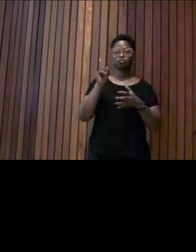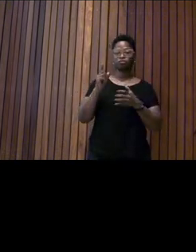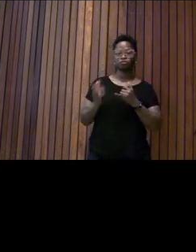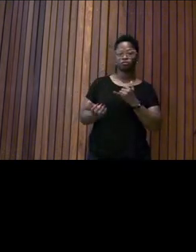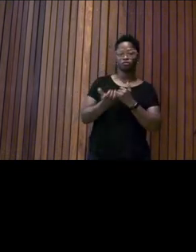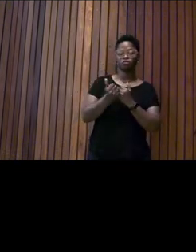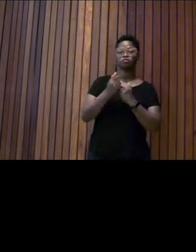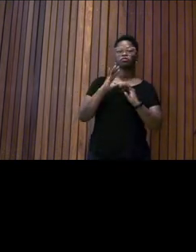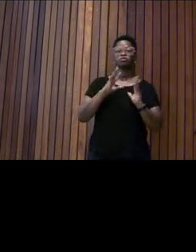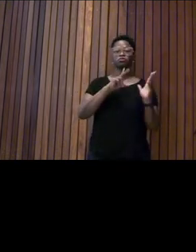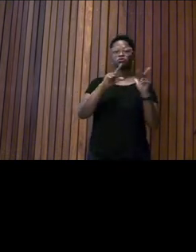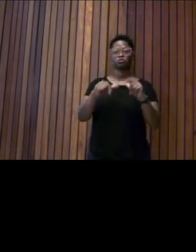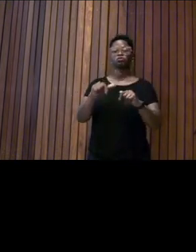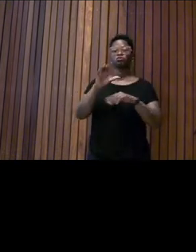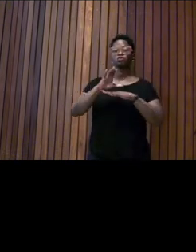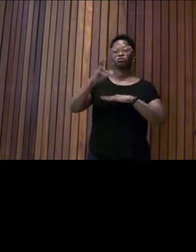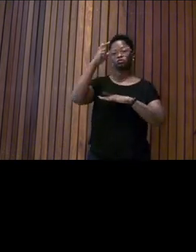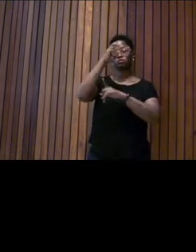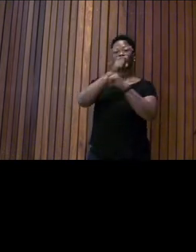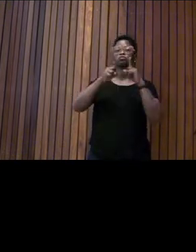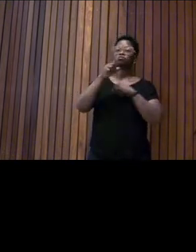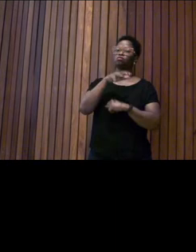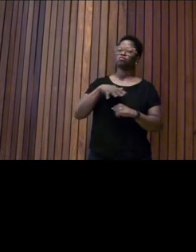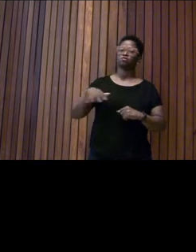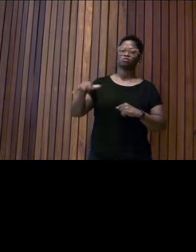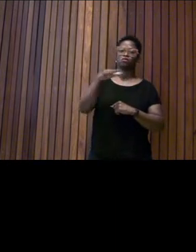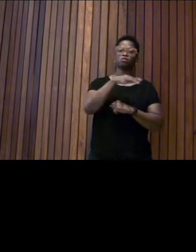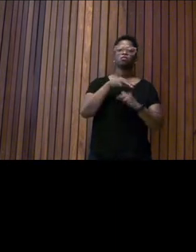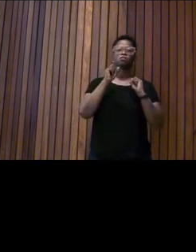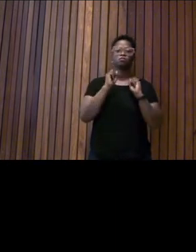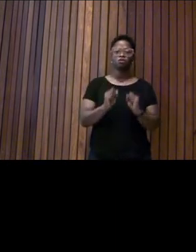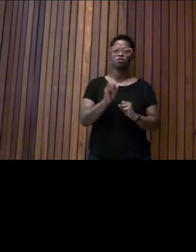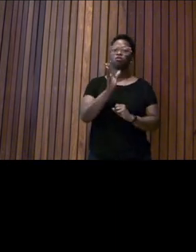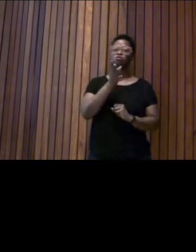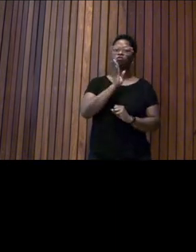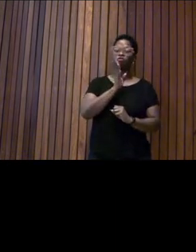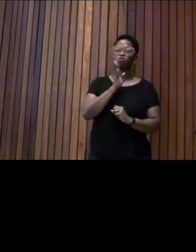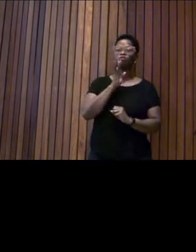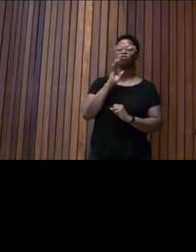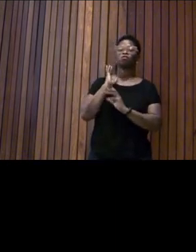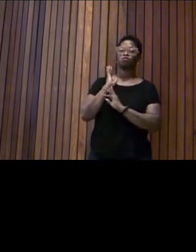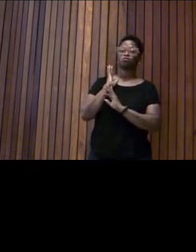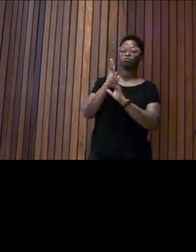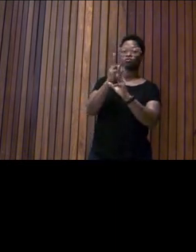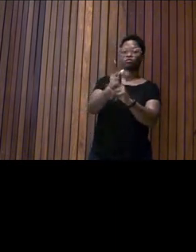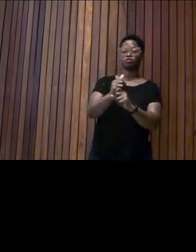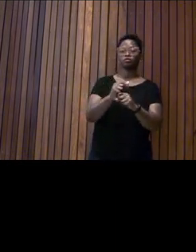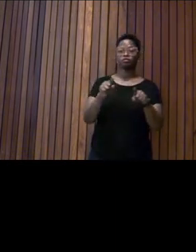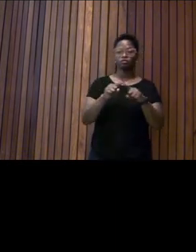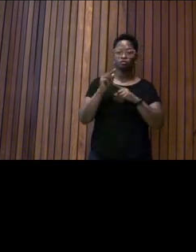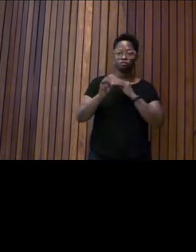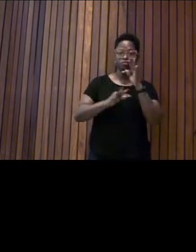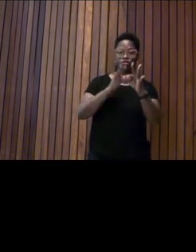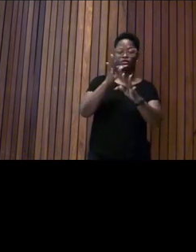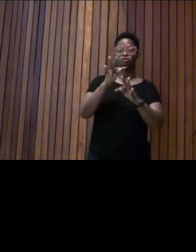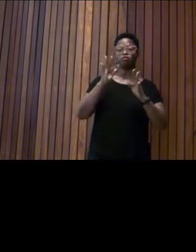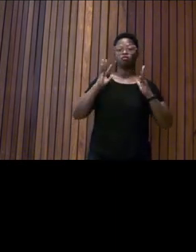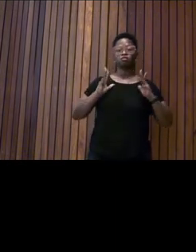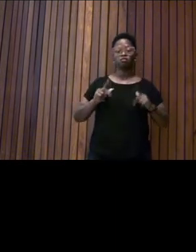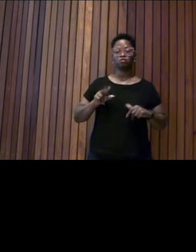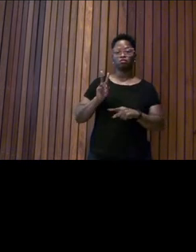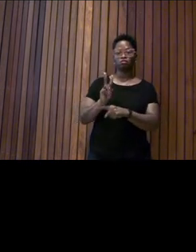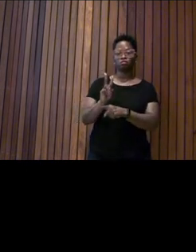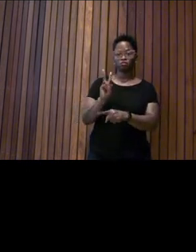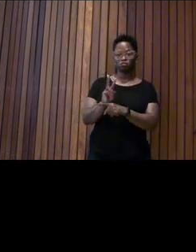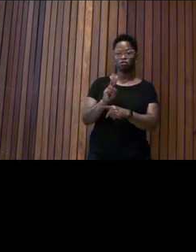culturais afins e a sociedade em geral possam conhecer aspectos históricos e as técnicas de restauração e